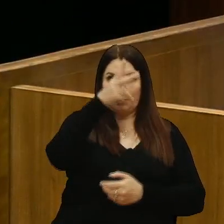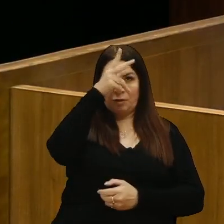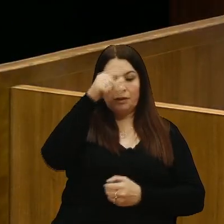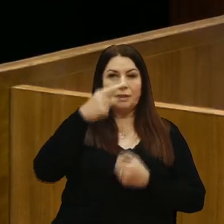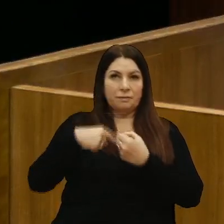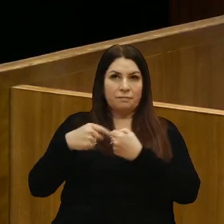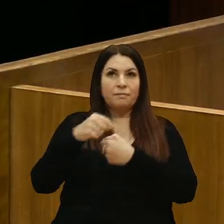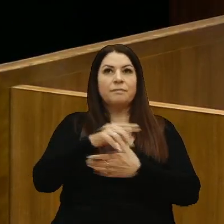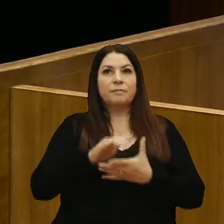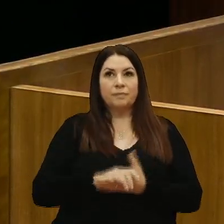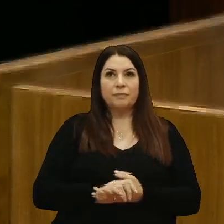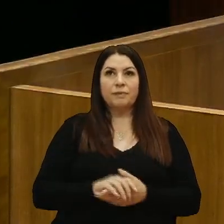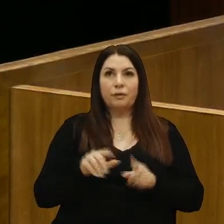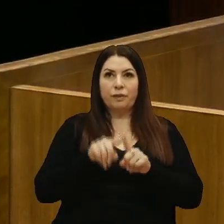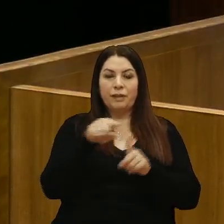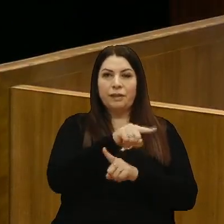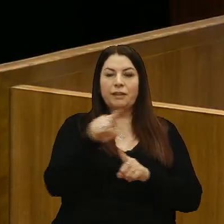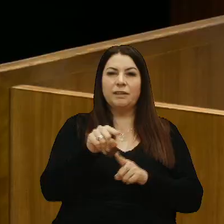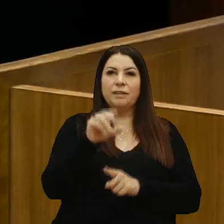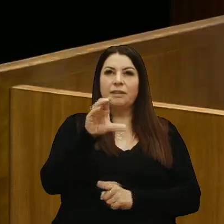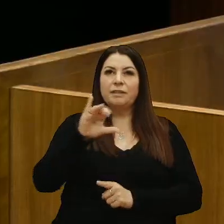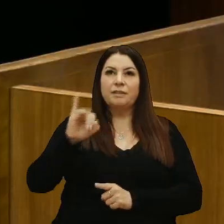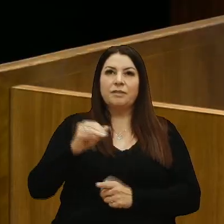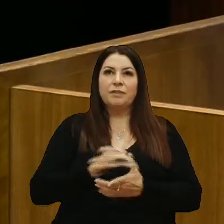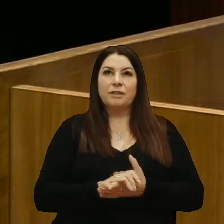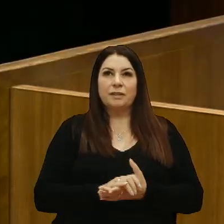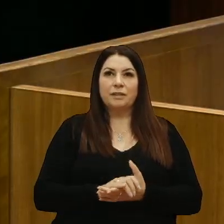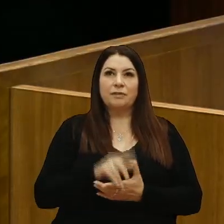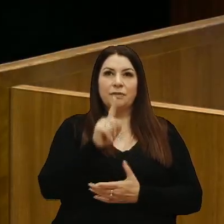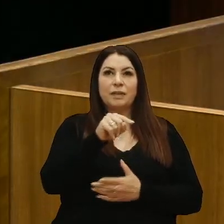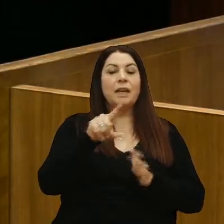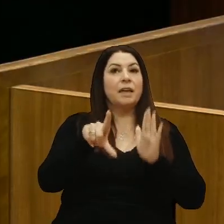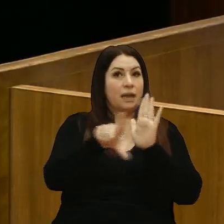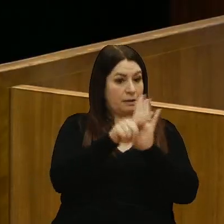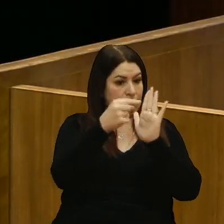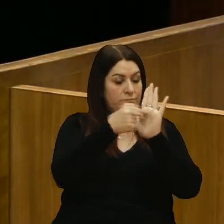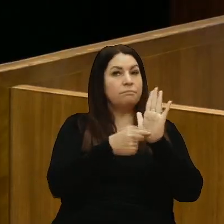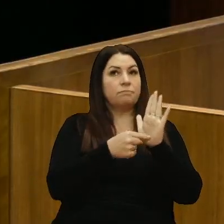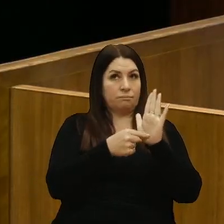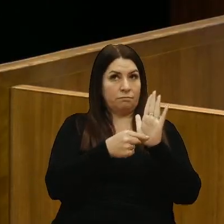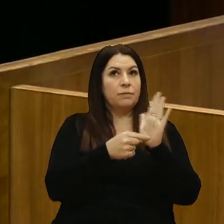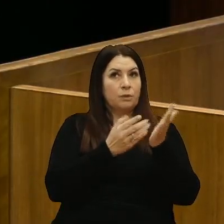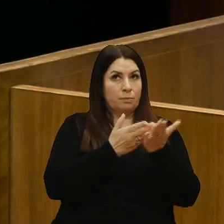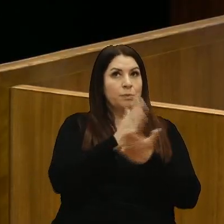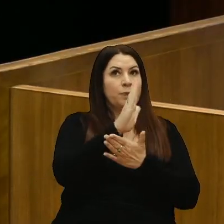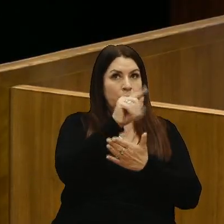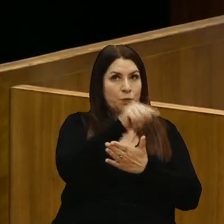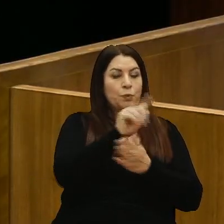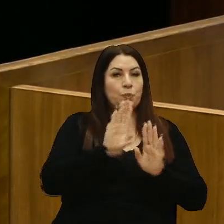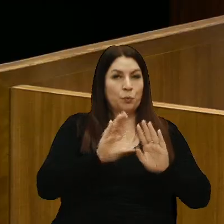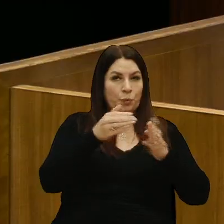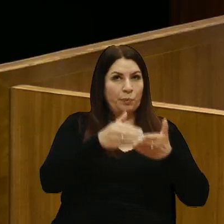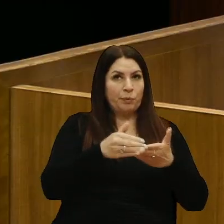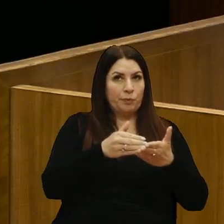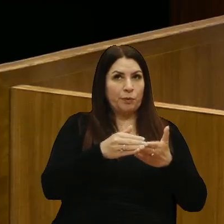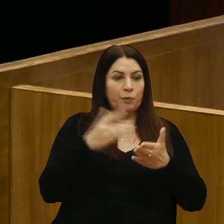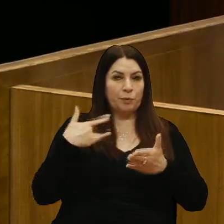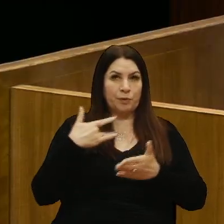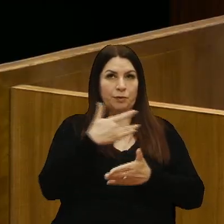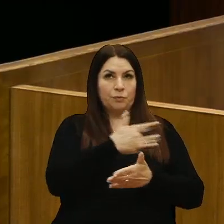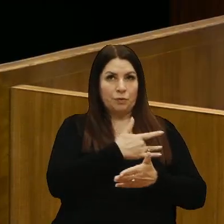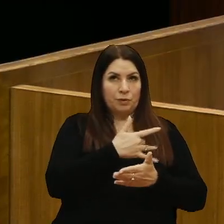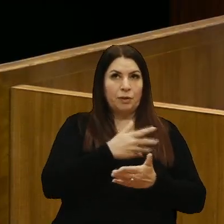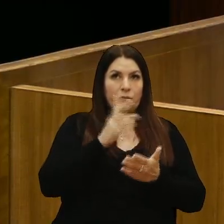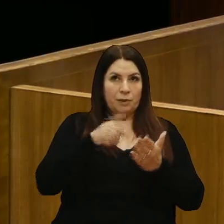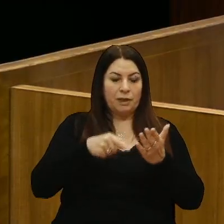E esse projeto passou pela CCJ, então ele é legal. Ele passou pela Comissão de Saúde,